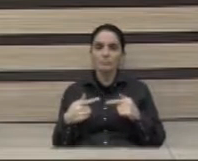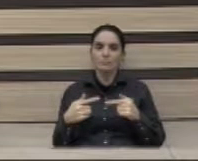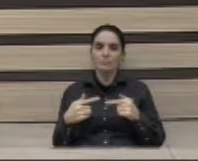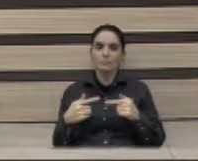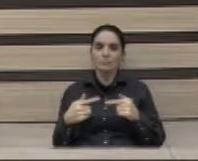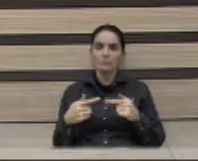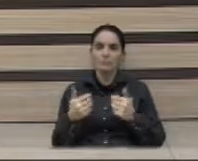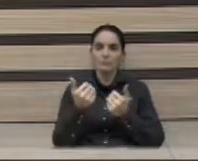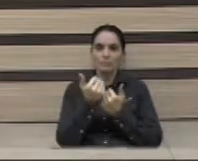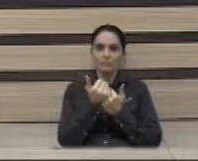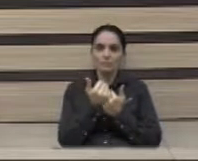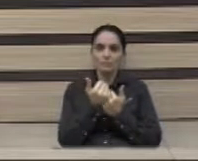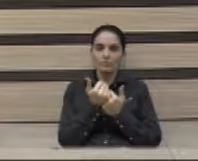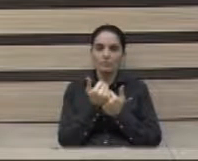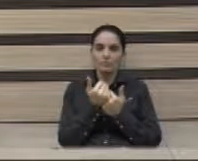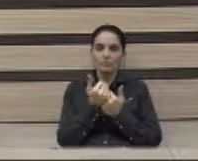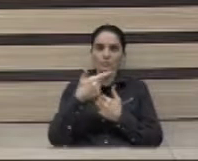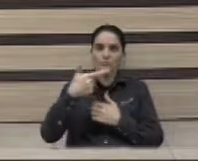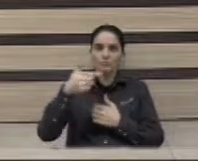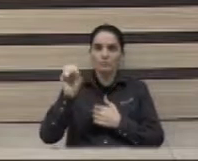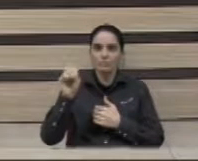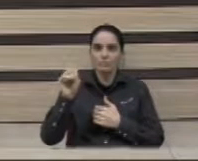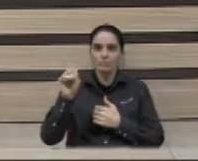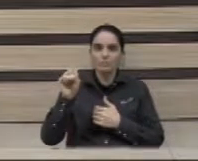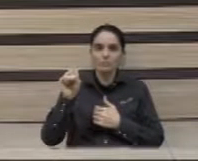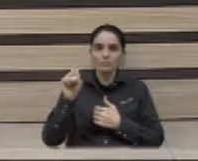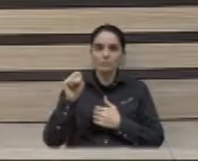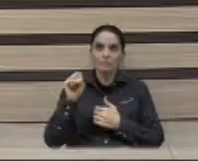o substitutivo número